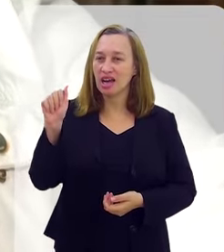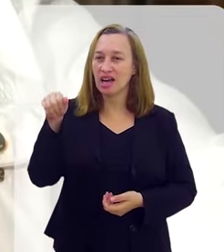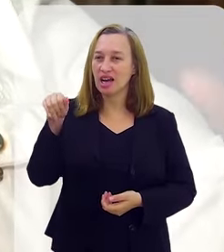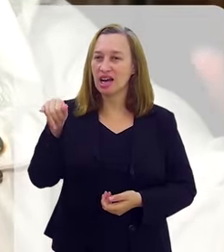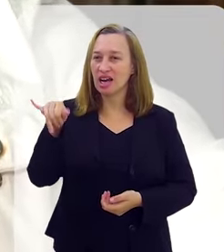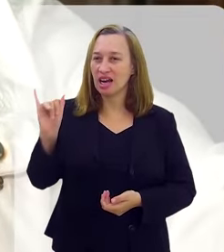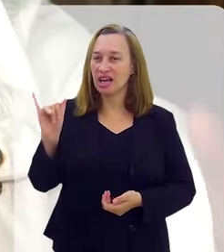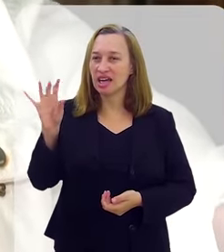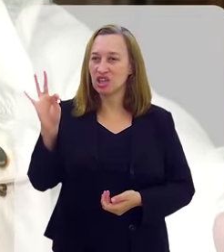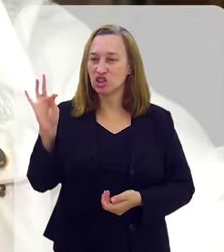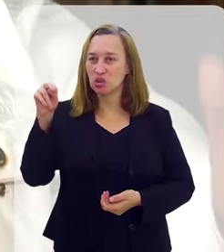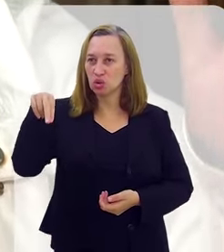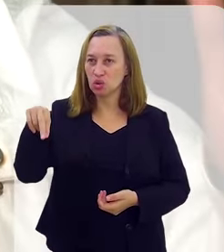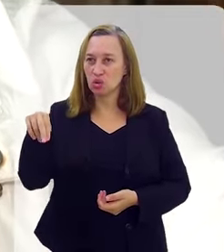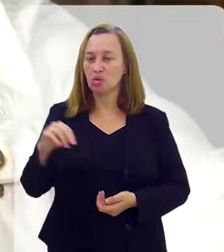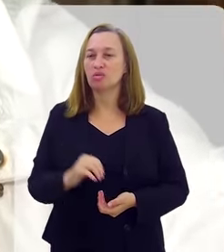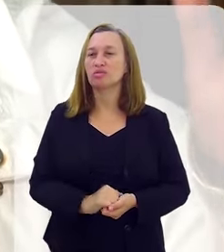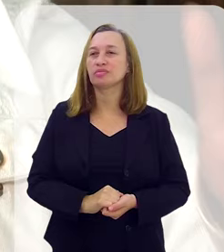outro.